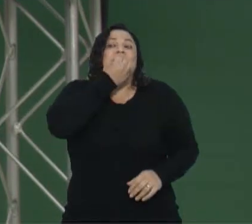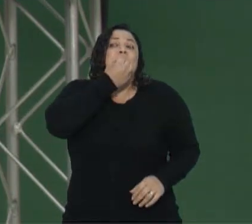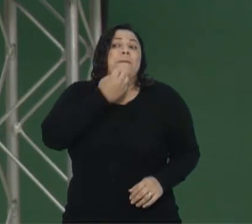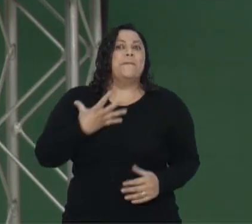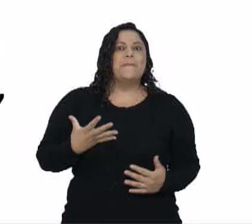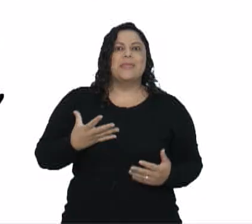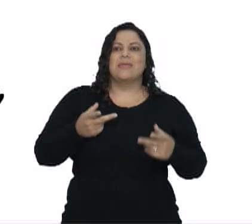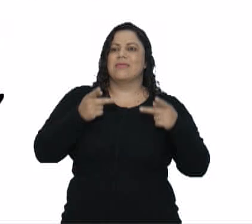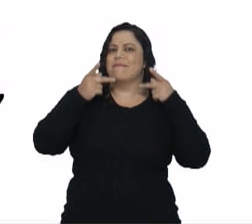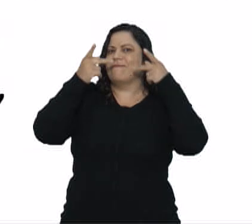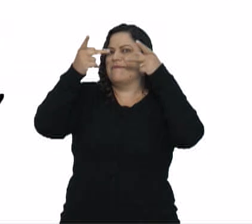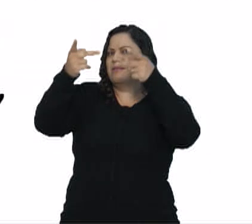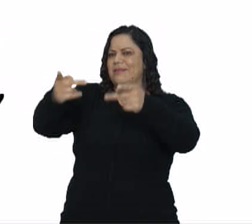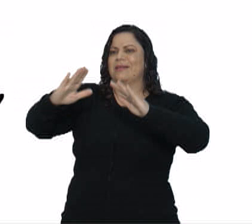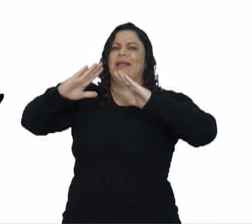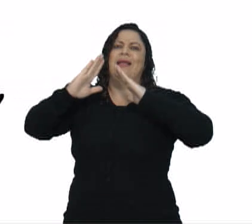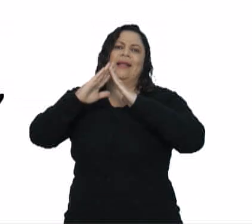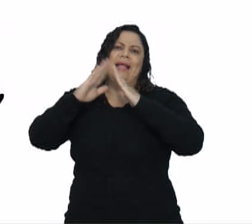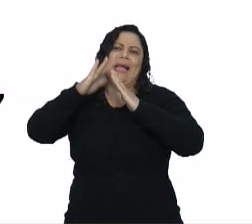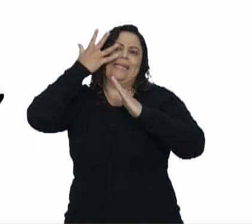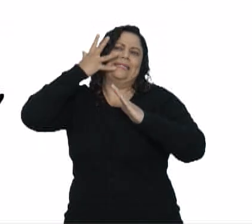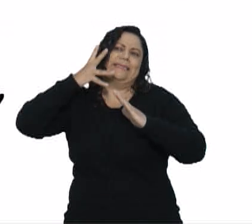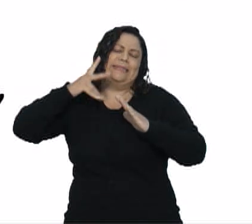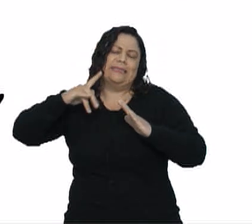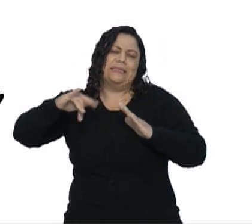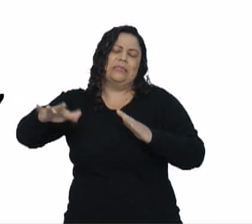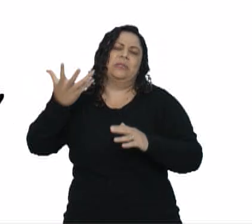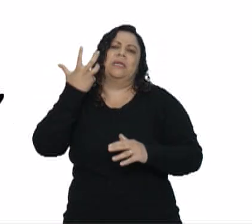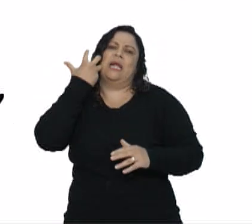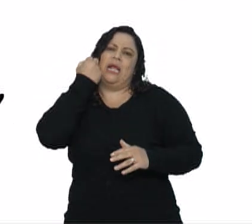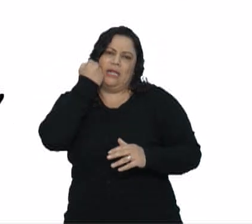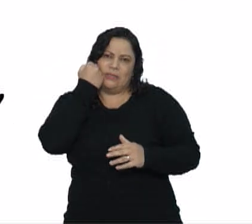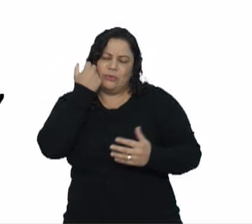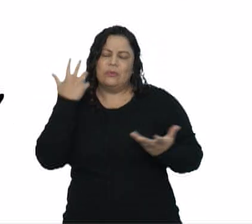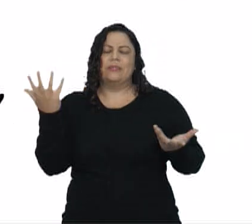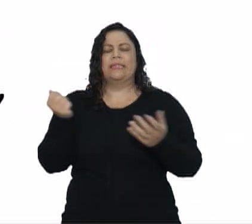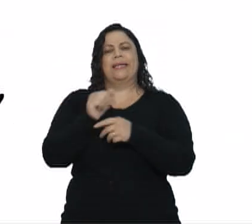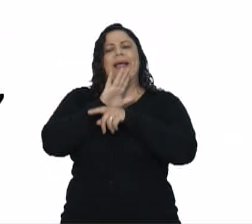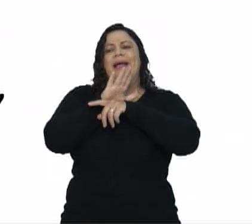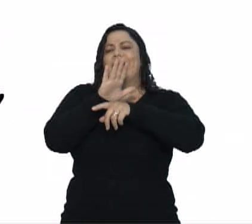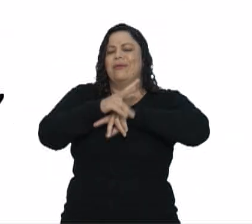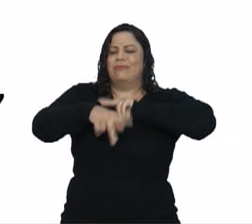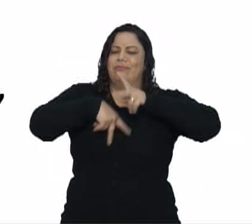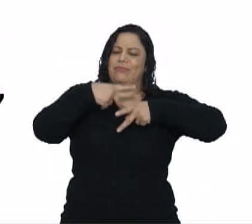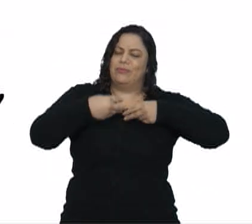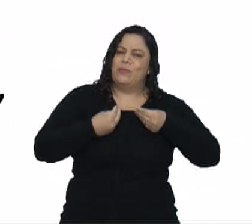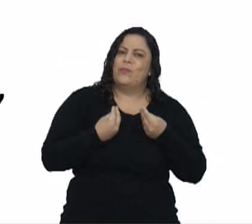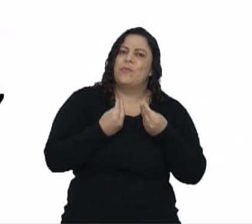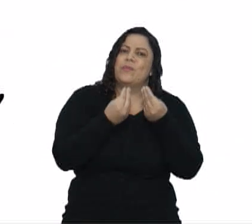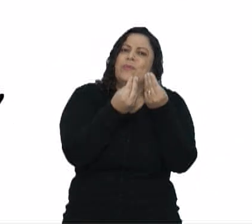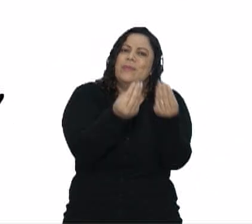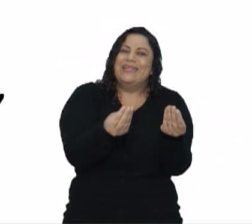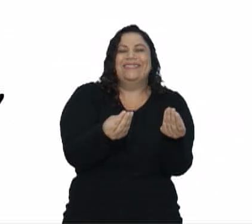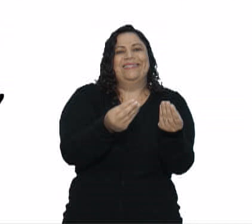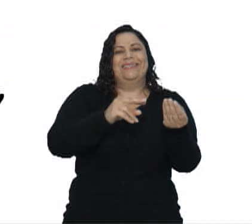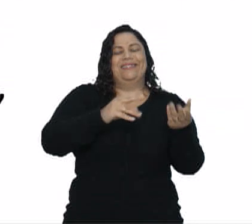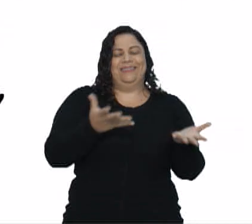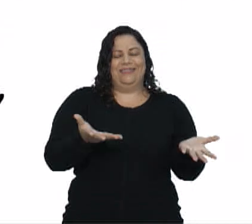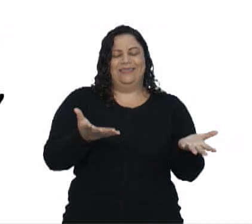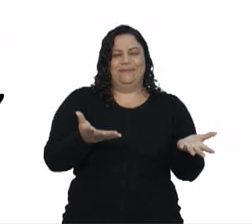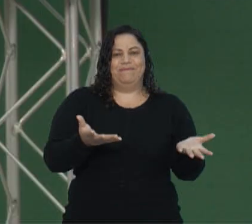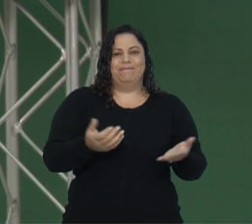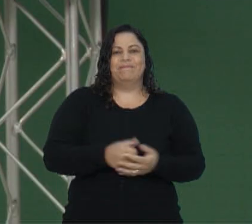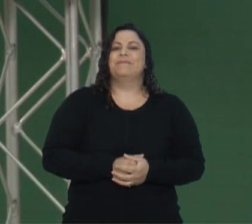um orfanato, ajudar uma criança a fazer lição de casa, dar um presente útil, né? Então traz significado para a sua